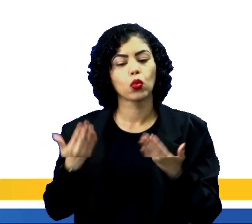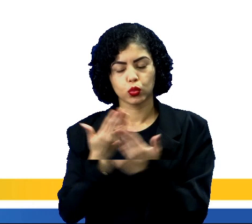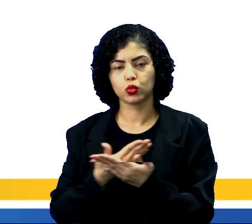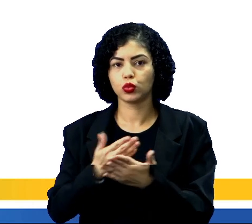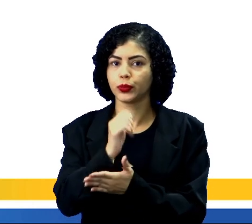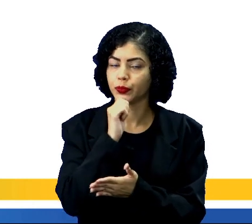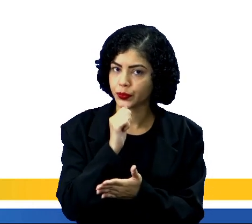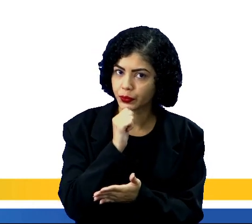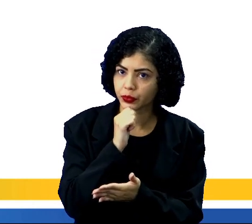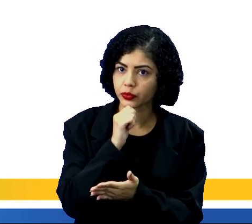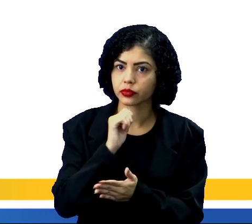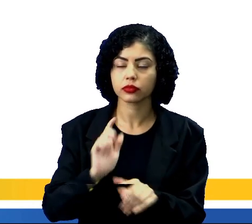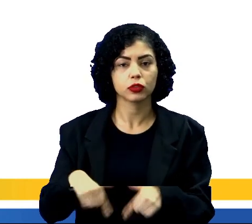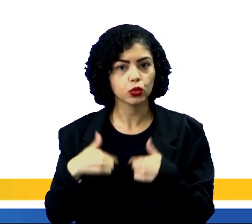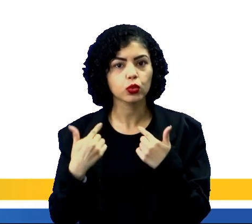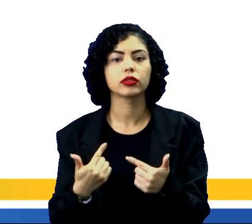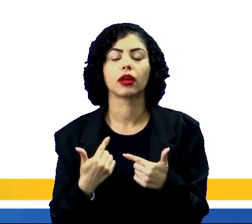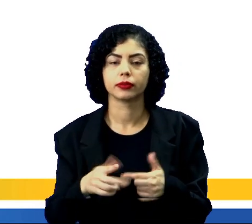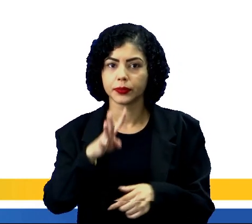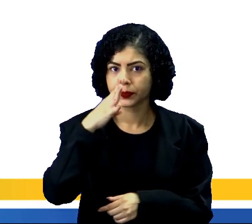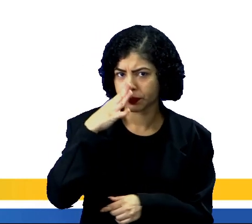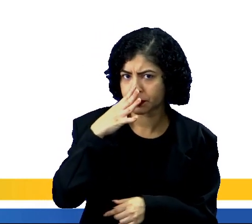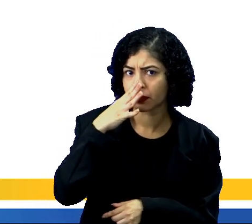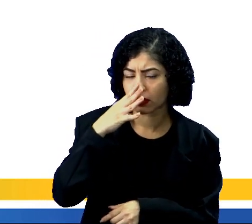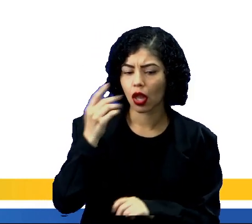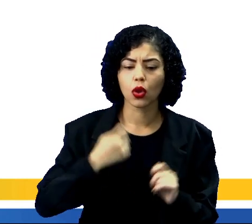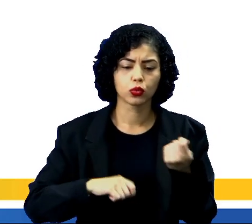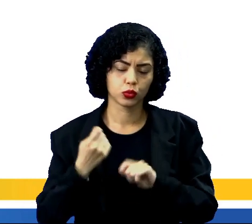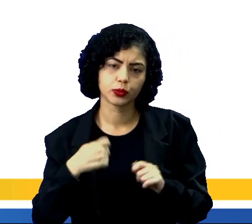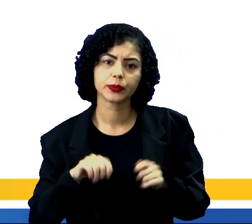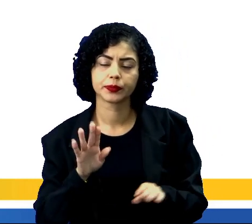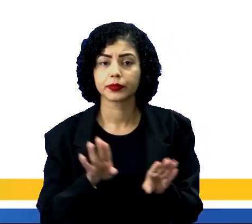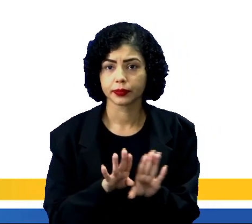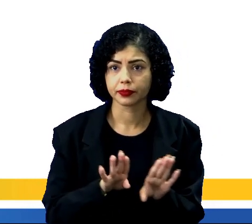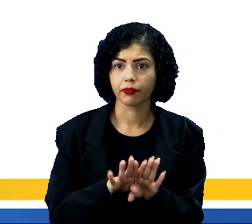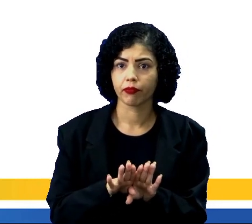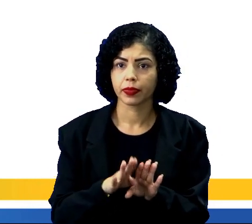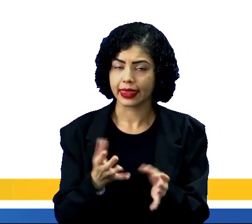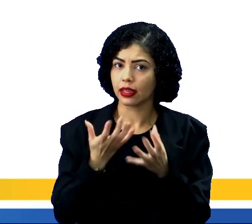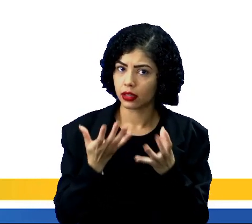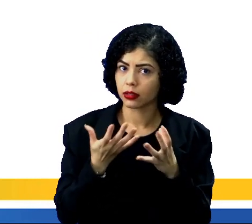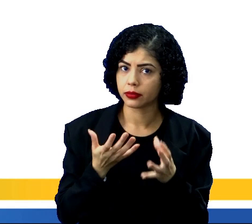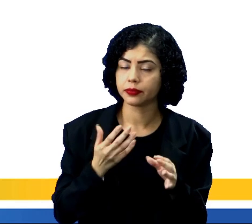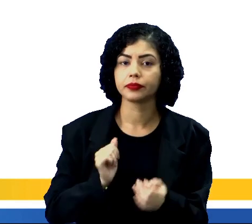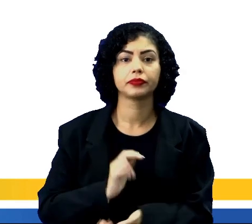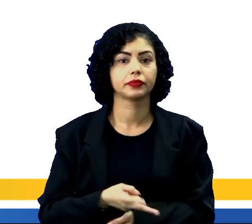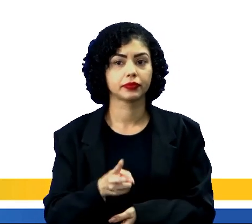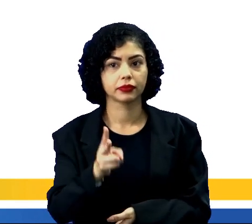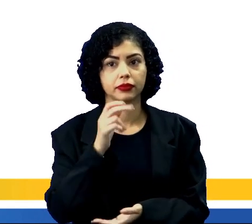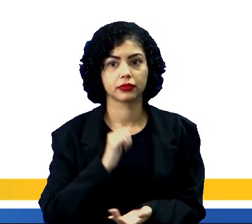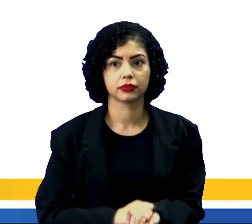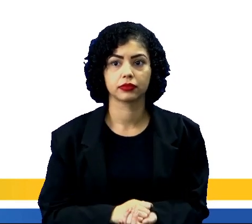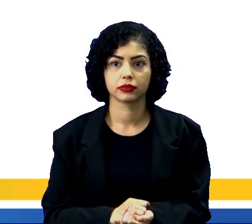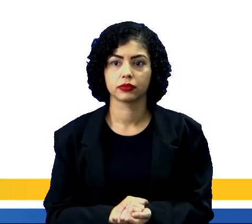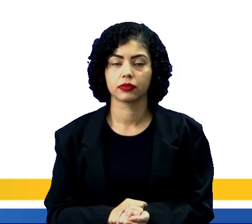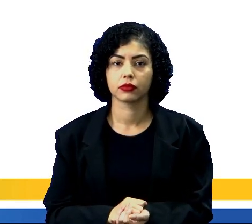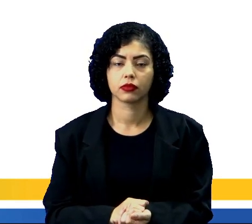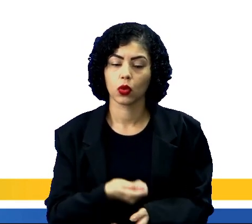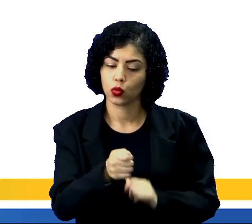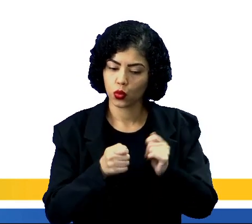seus privilégios e defender os seus interesses políticos e econômicos, né, que queriam manter os plebeus sob a